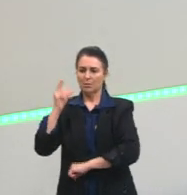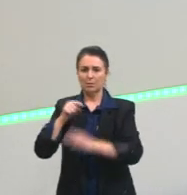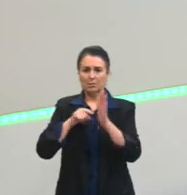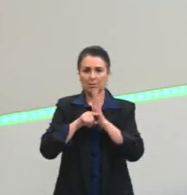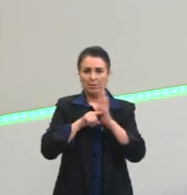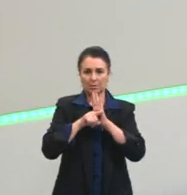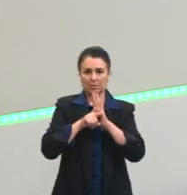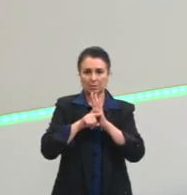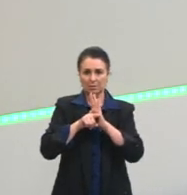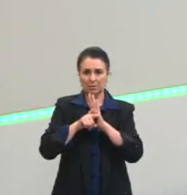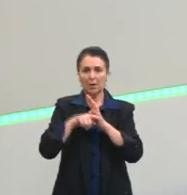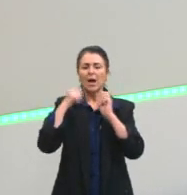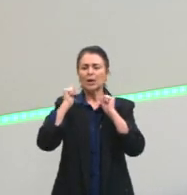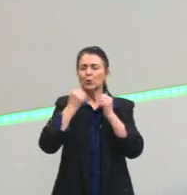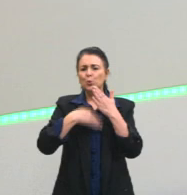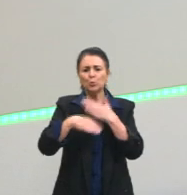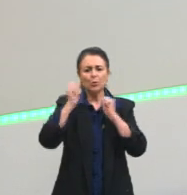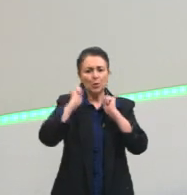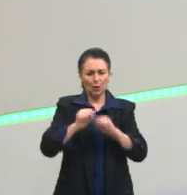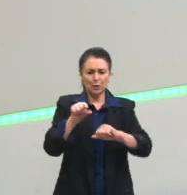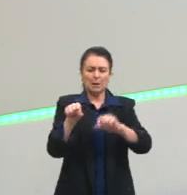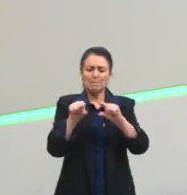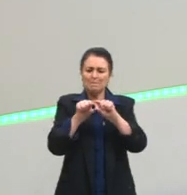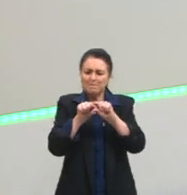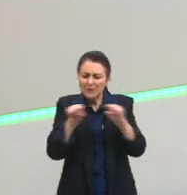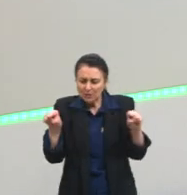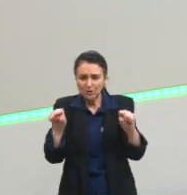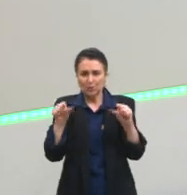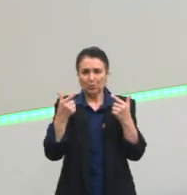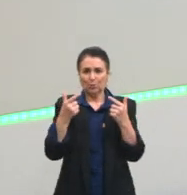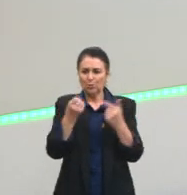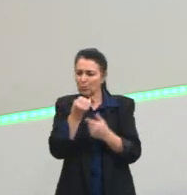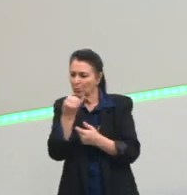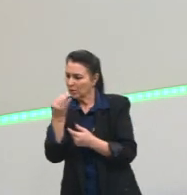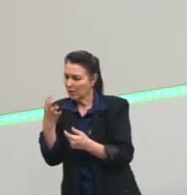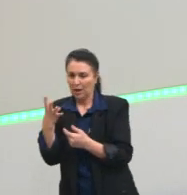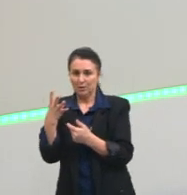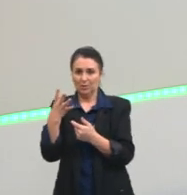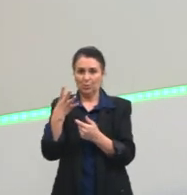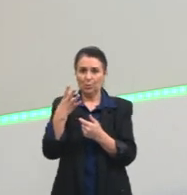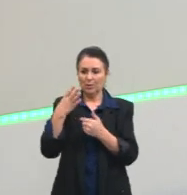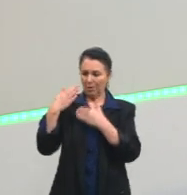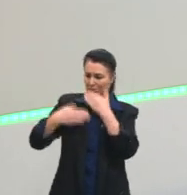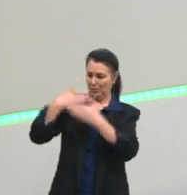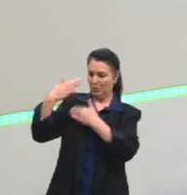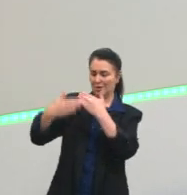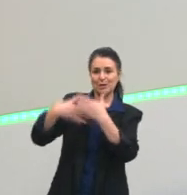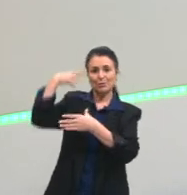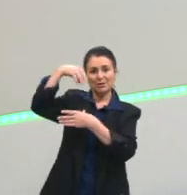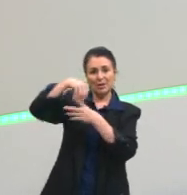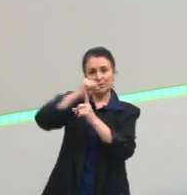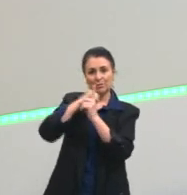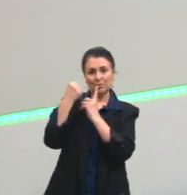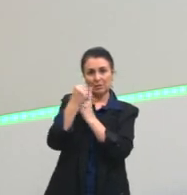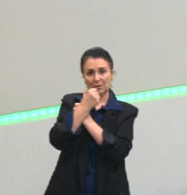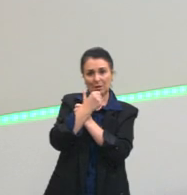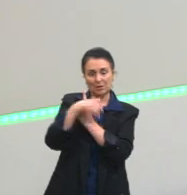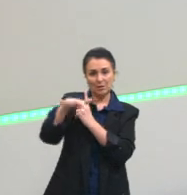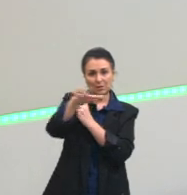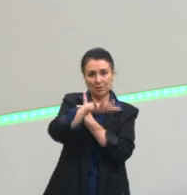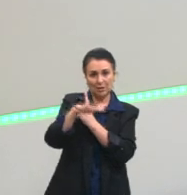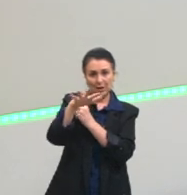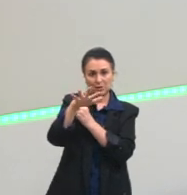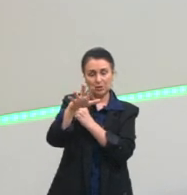pode-se mensurar aquele que pode ser medido aquilo que de progresso para a sociedade Nesse